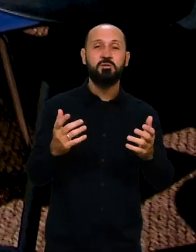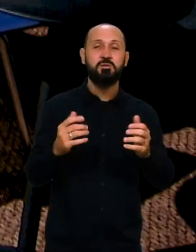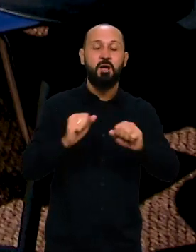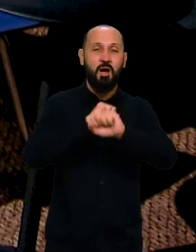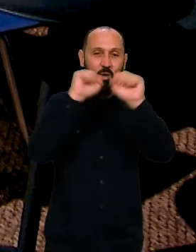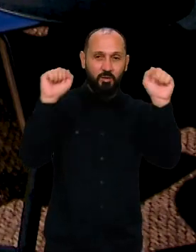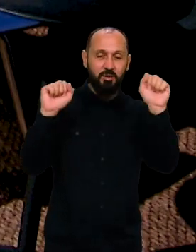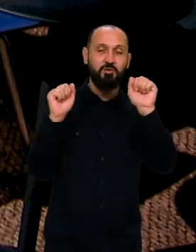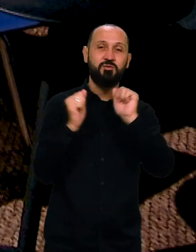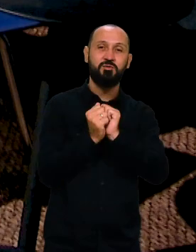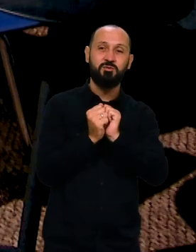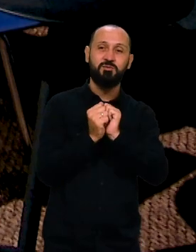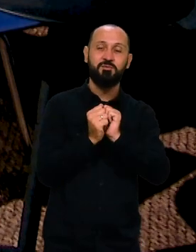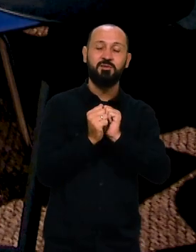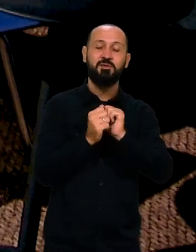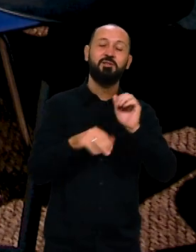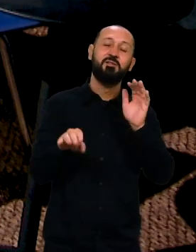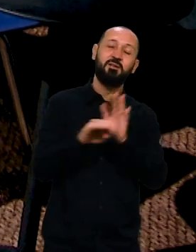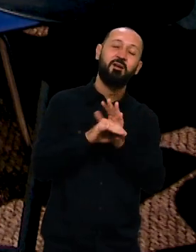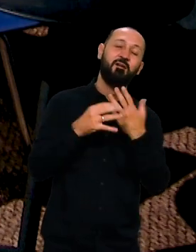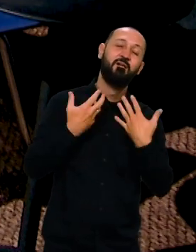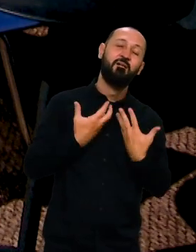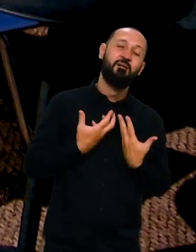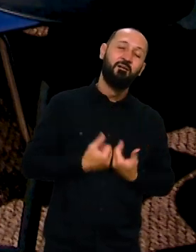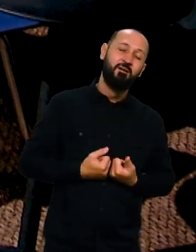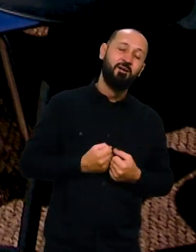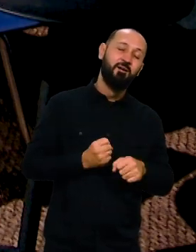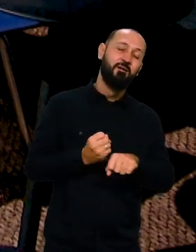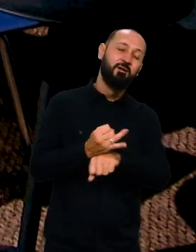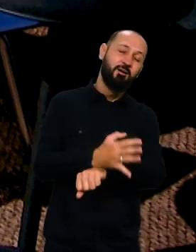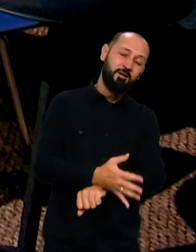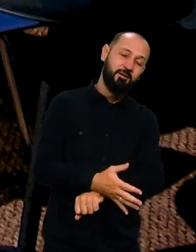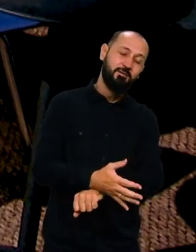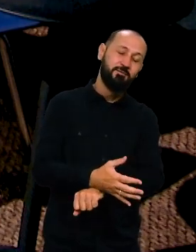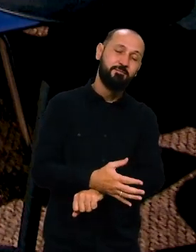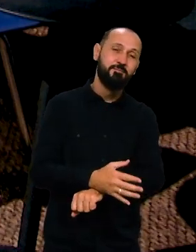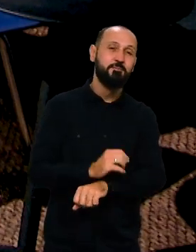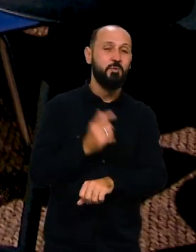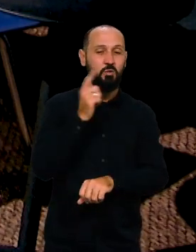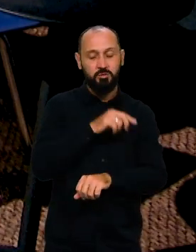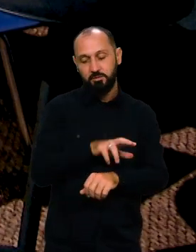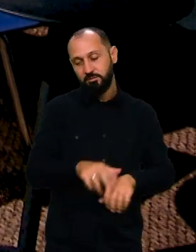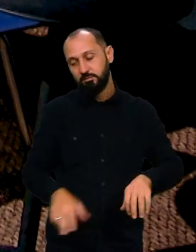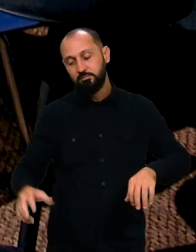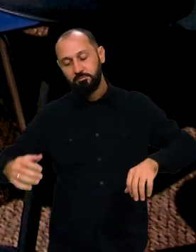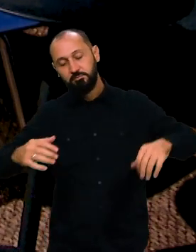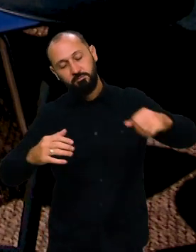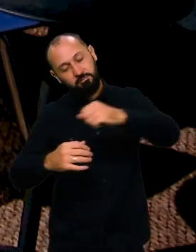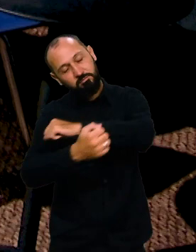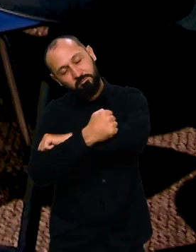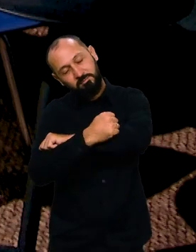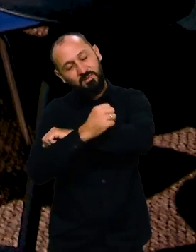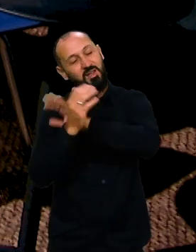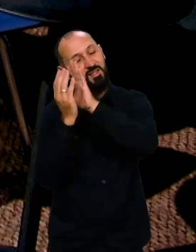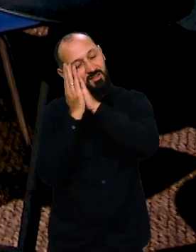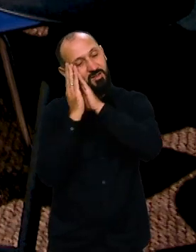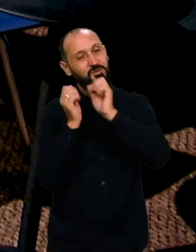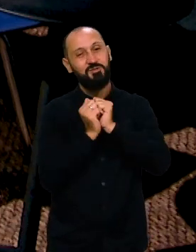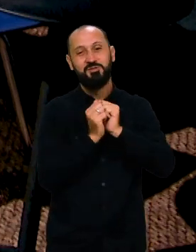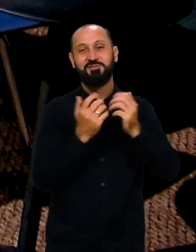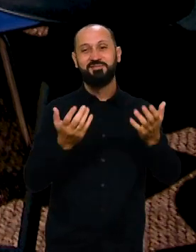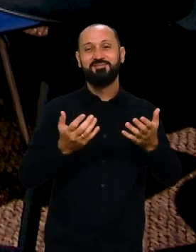poder acordar com ele. Às vezes a gente chega cansado, de madrugada, e poder dormir com ele, abraçar, tal. É o que a